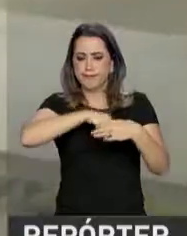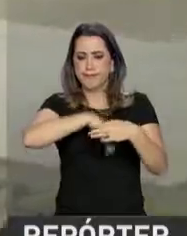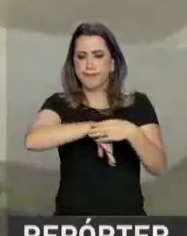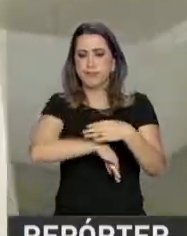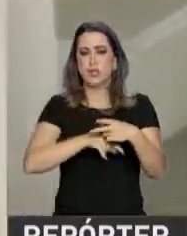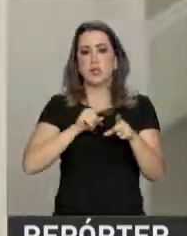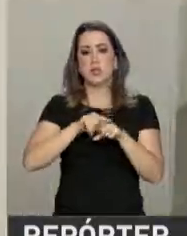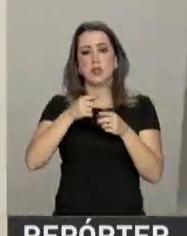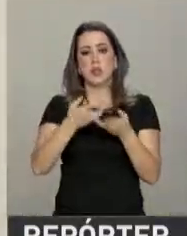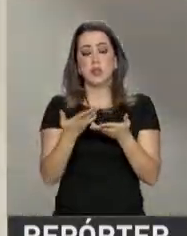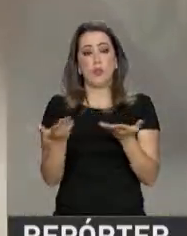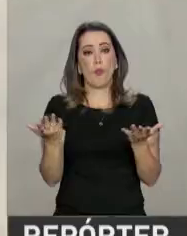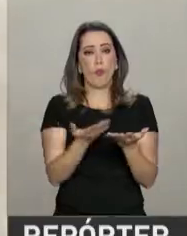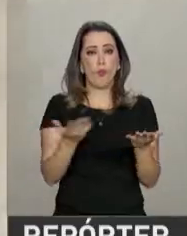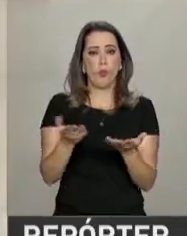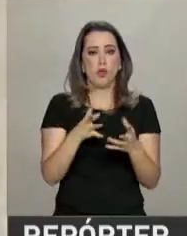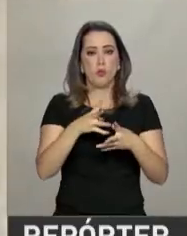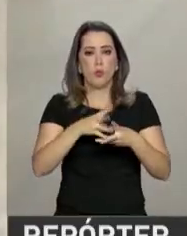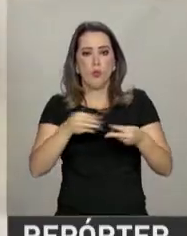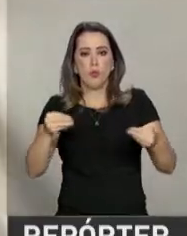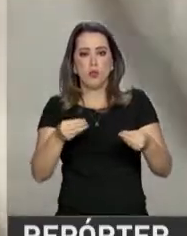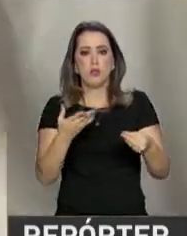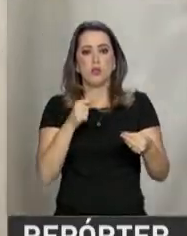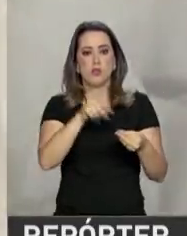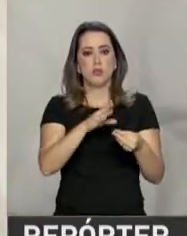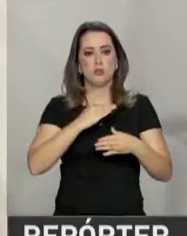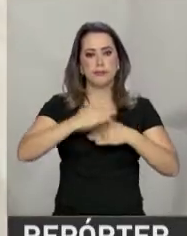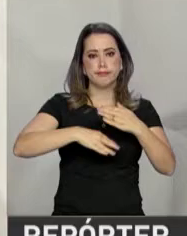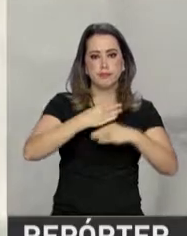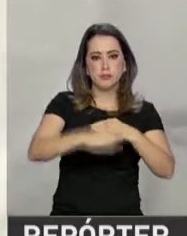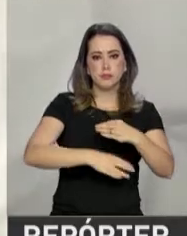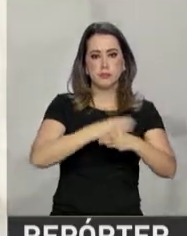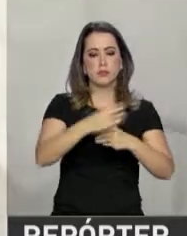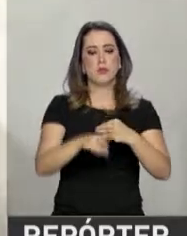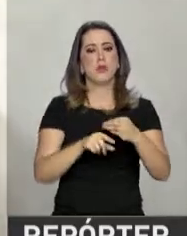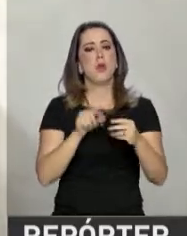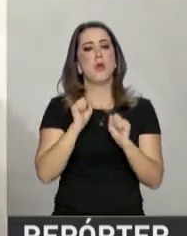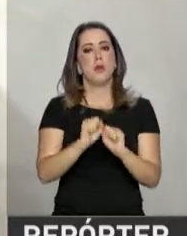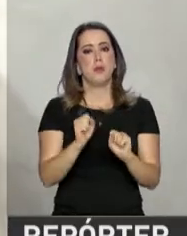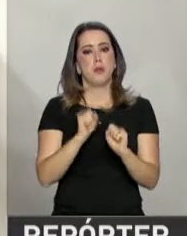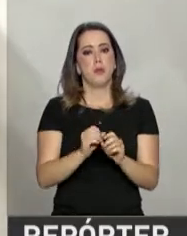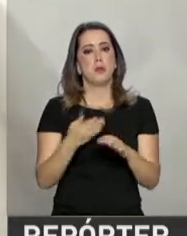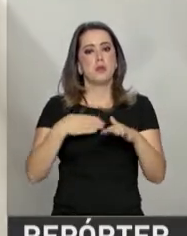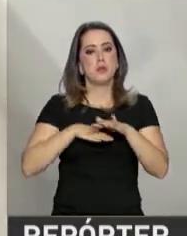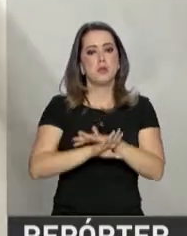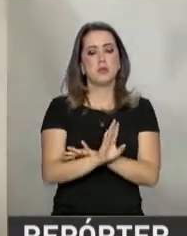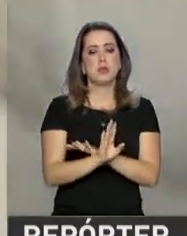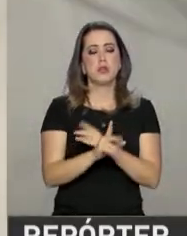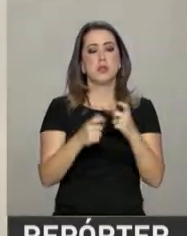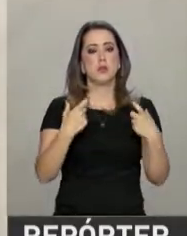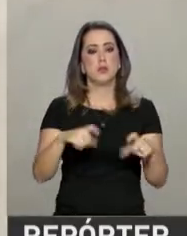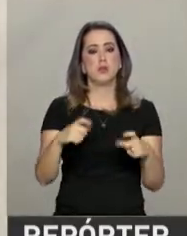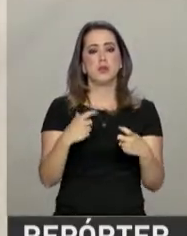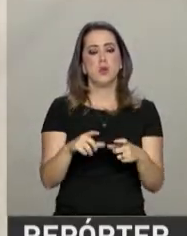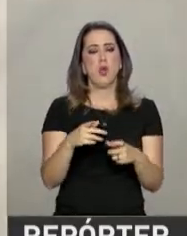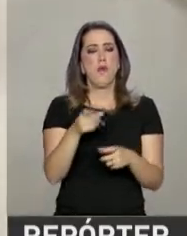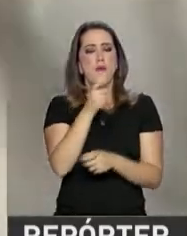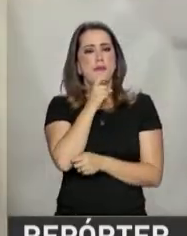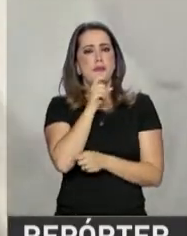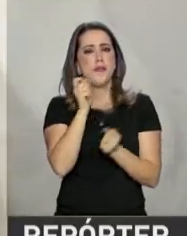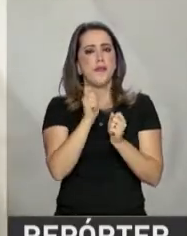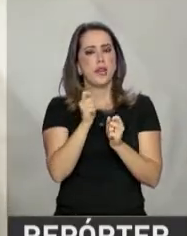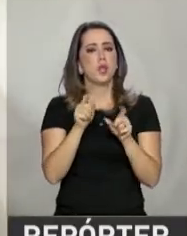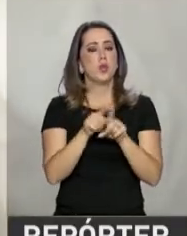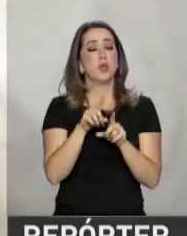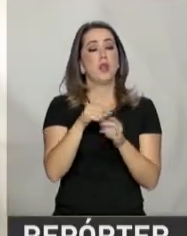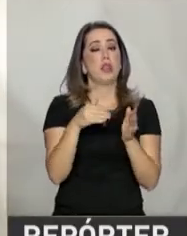então, drenadas, embaladas em bandejas com filme plástico e aí podem ser armazenadas em câmera fria, onde ficam por